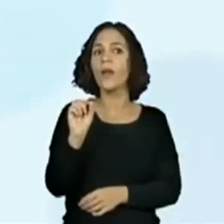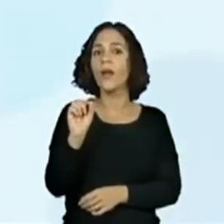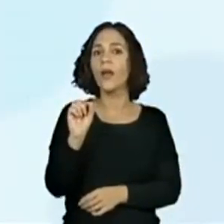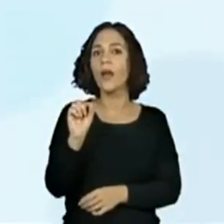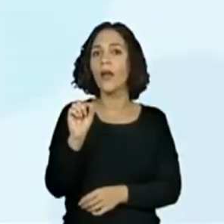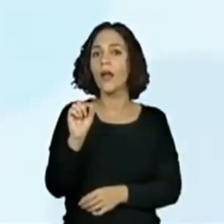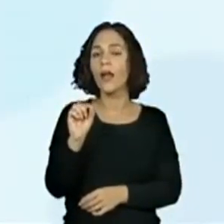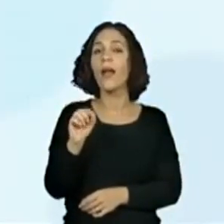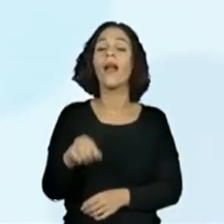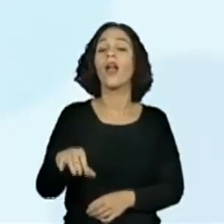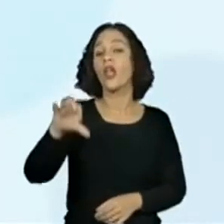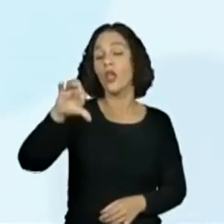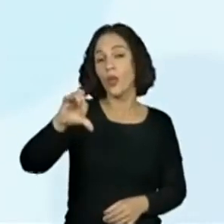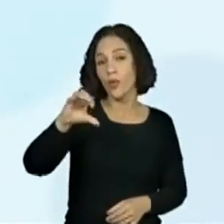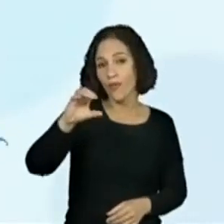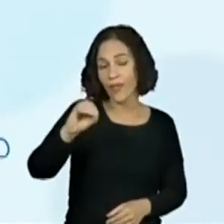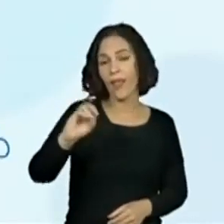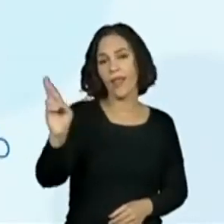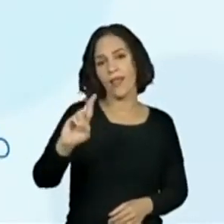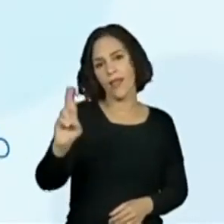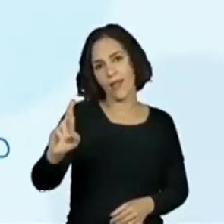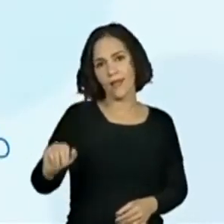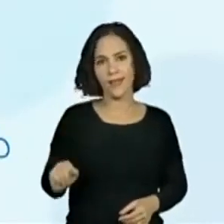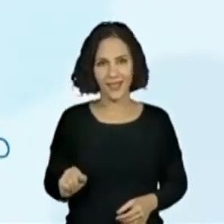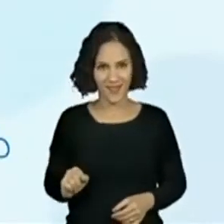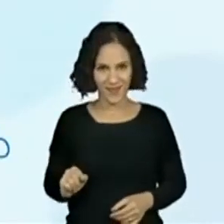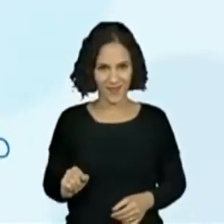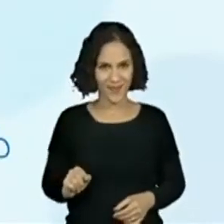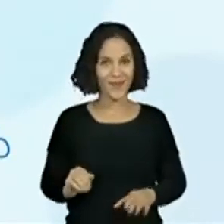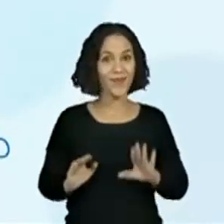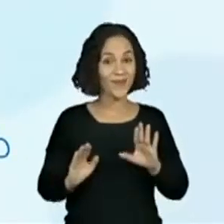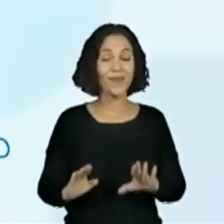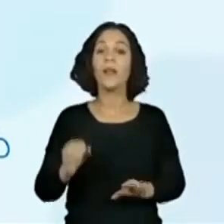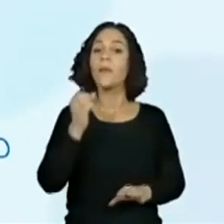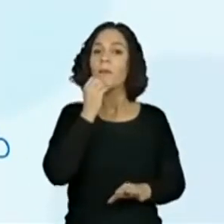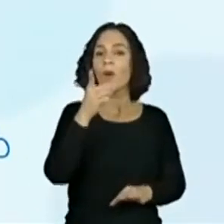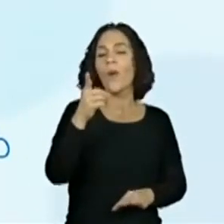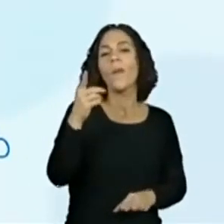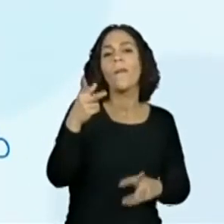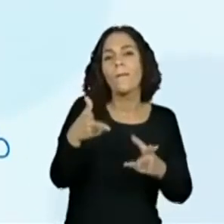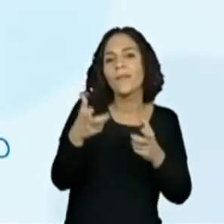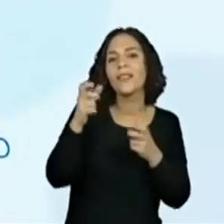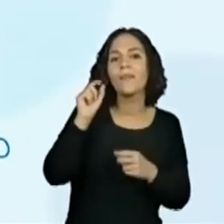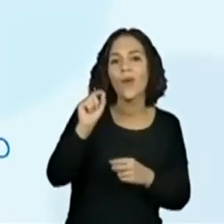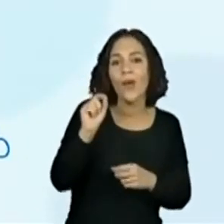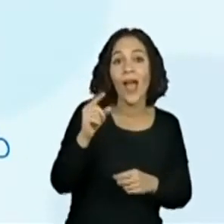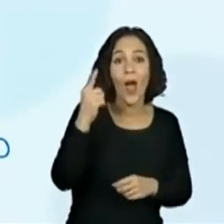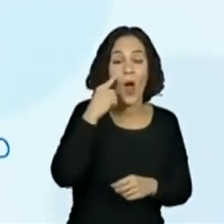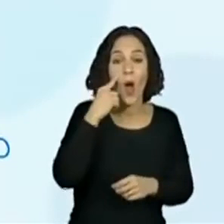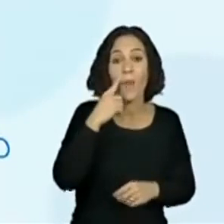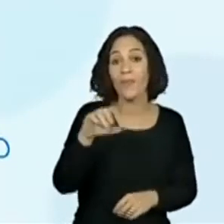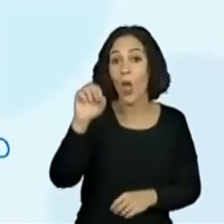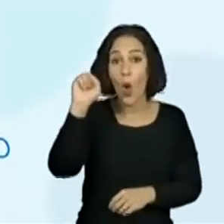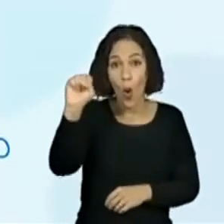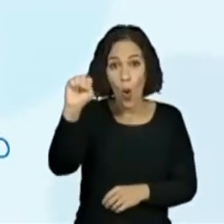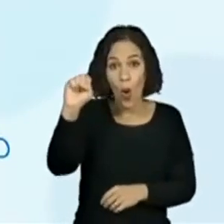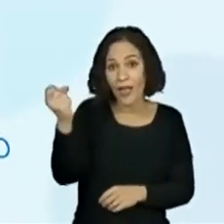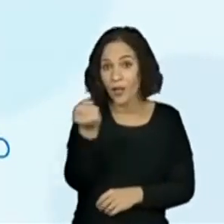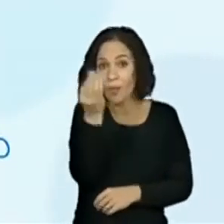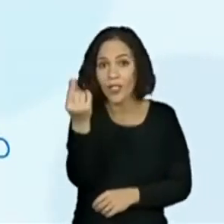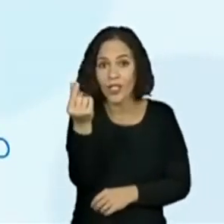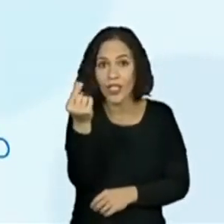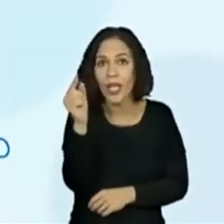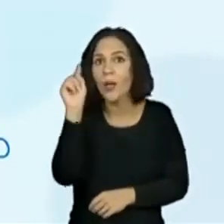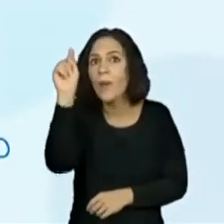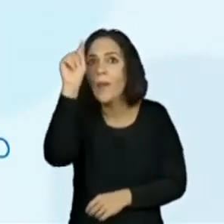E legal, professora, que agora eles conseguiram perceber que apesar de terem 8 cédulas, os dois, cada um no seu